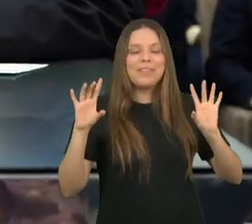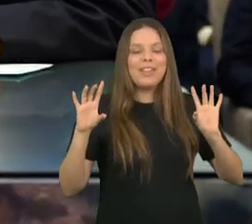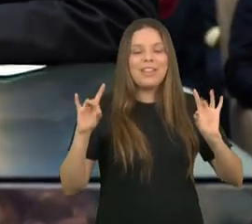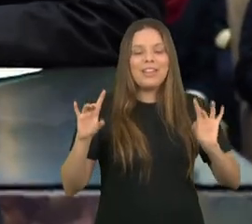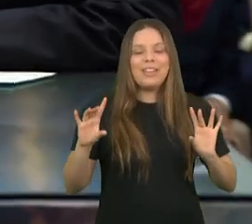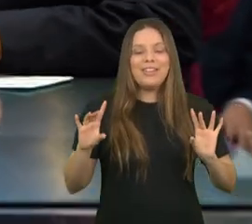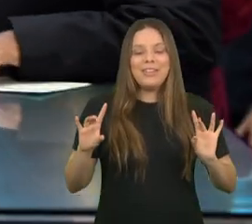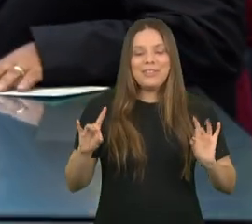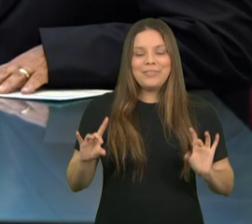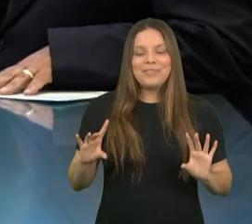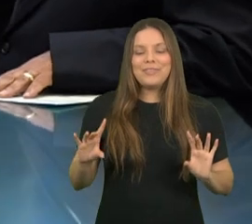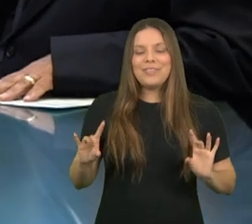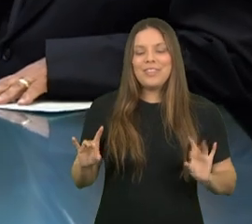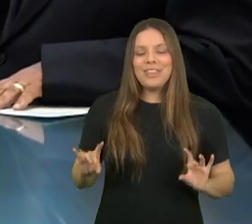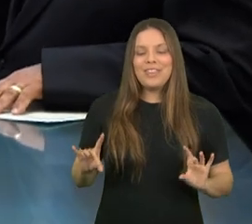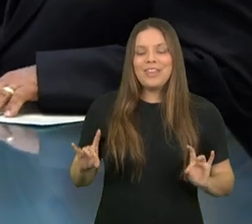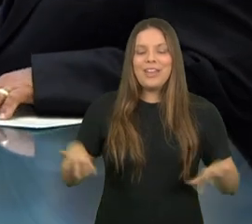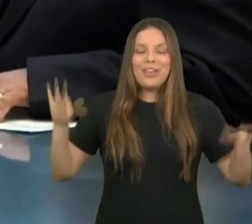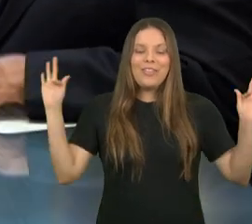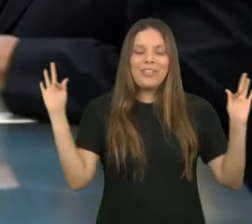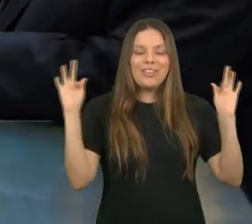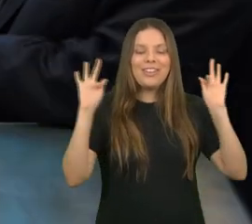querida. Muitas